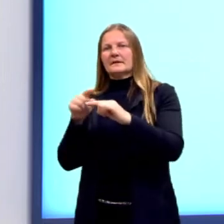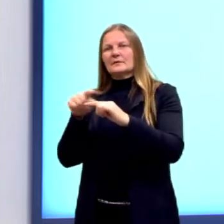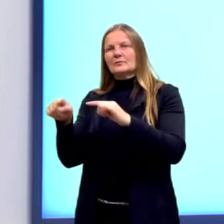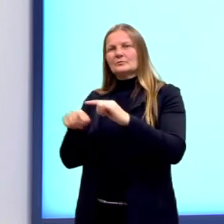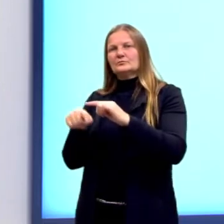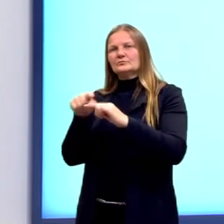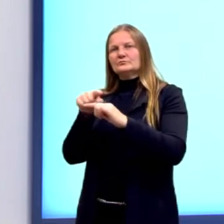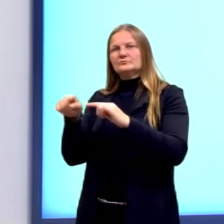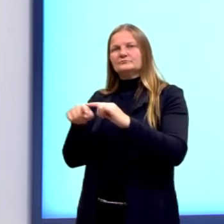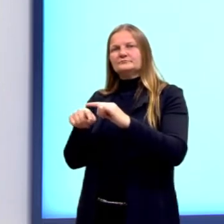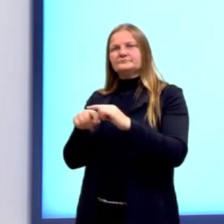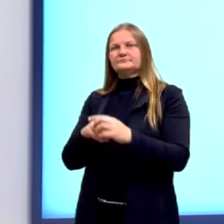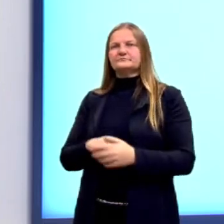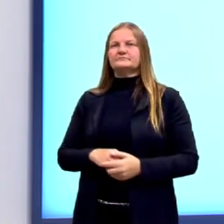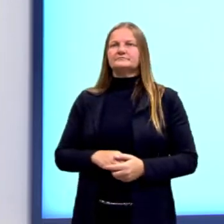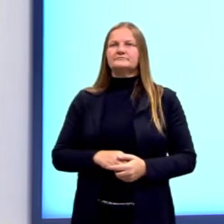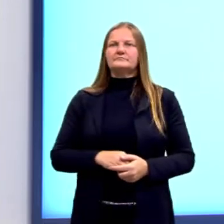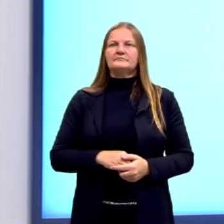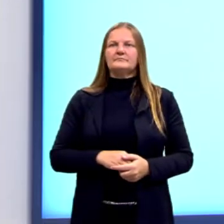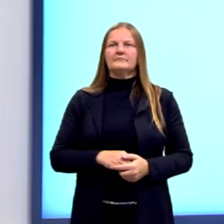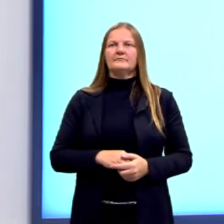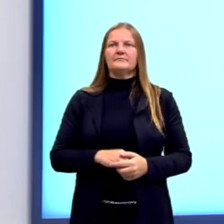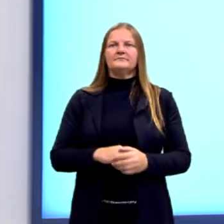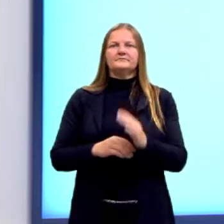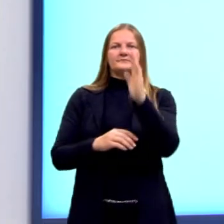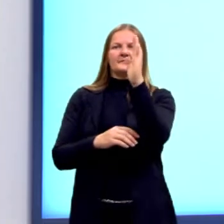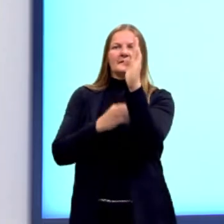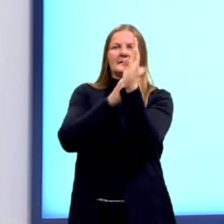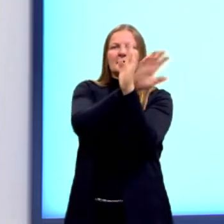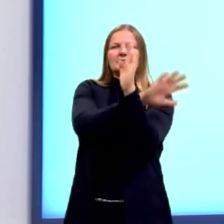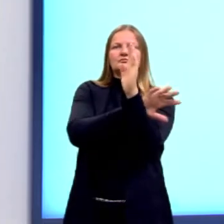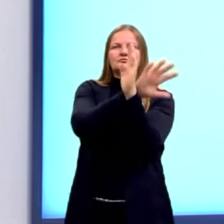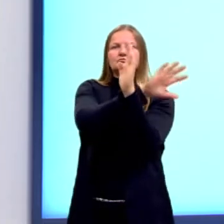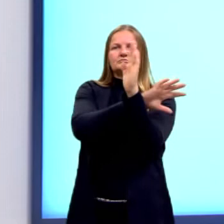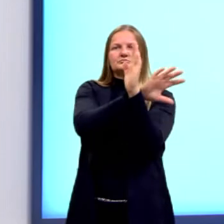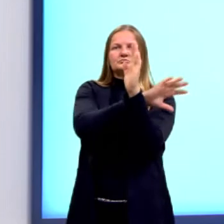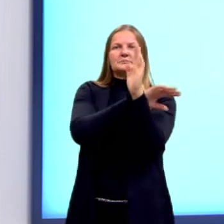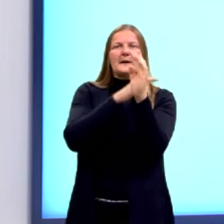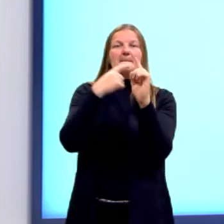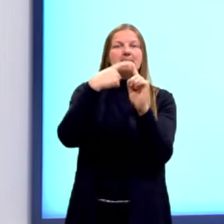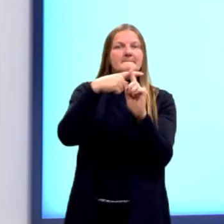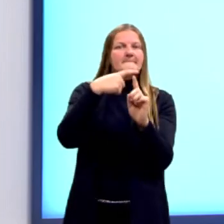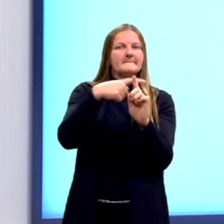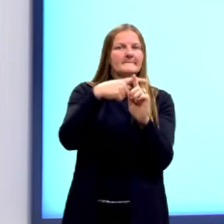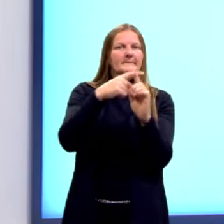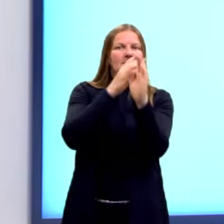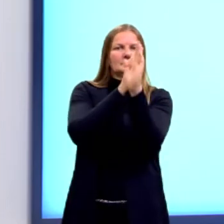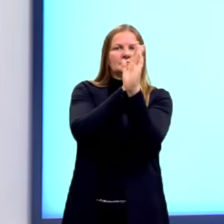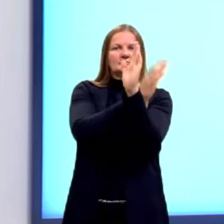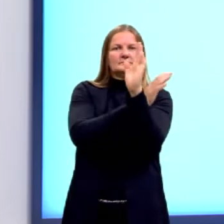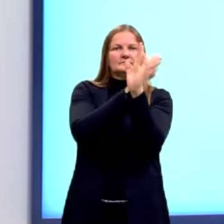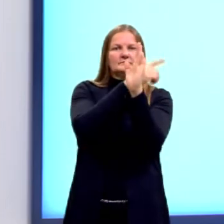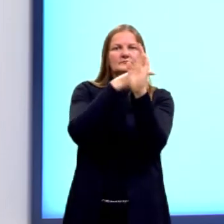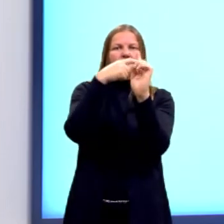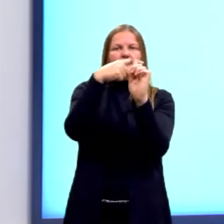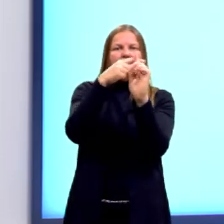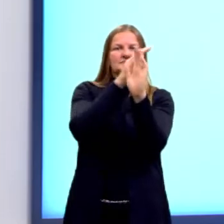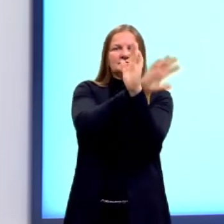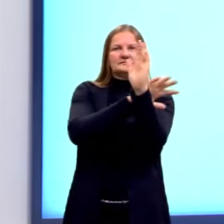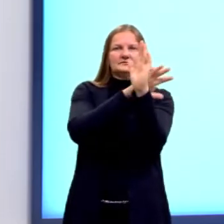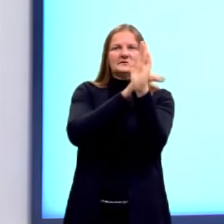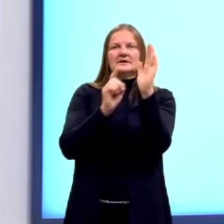porque como eu falei antes Aqui a gente tem positivas né no final aqui do campo elétrico são cargas